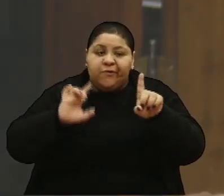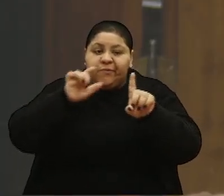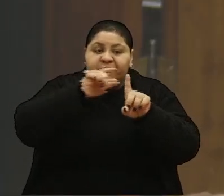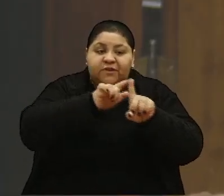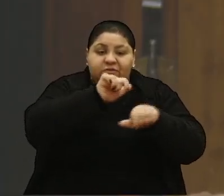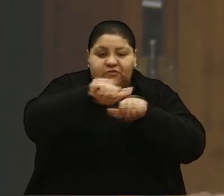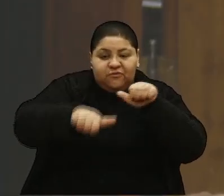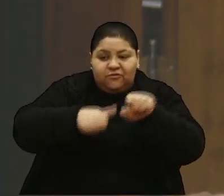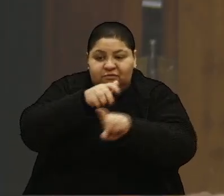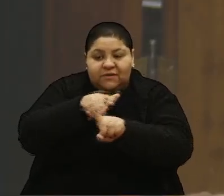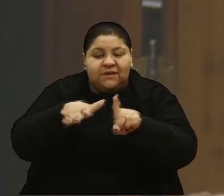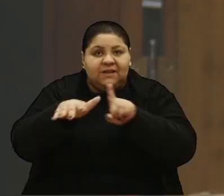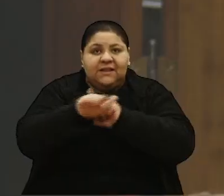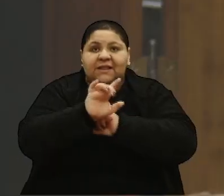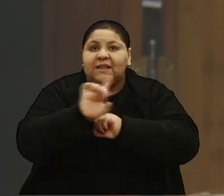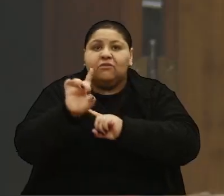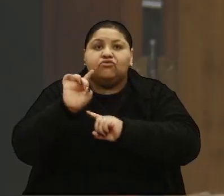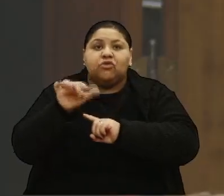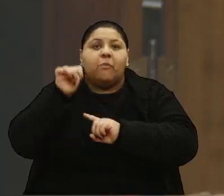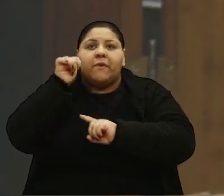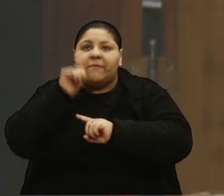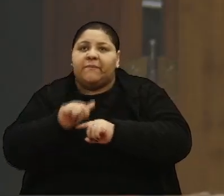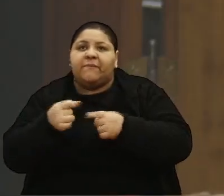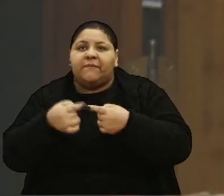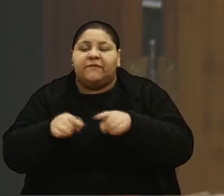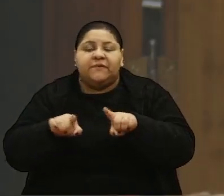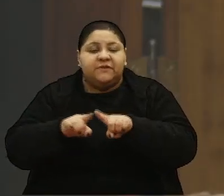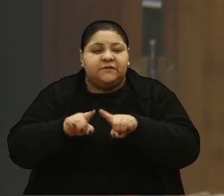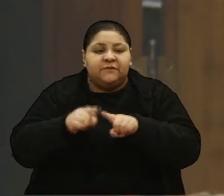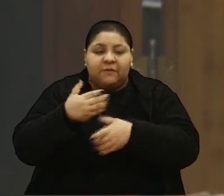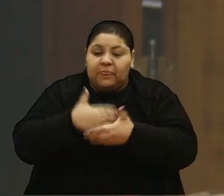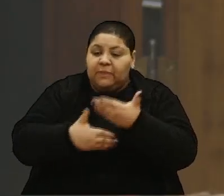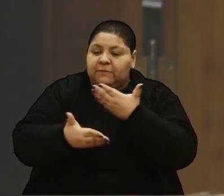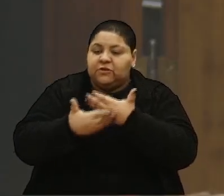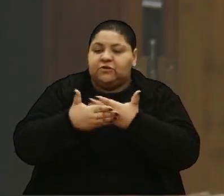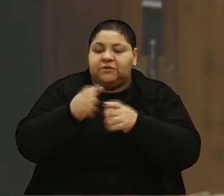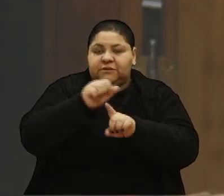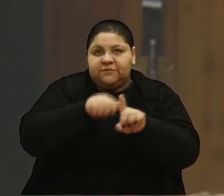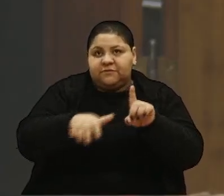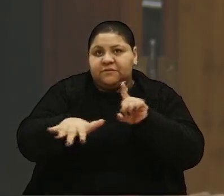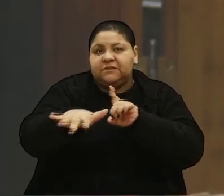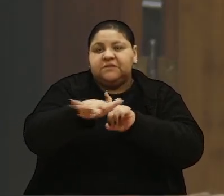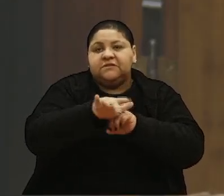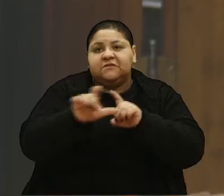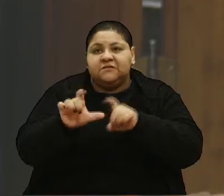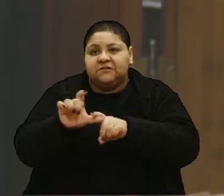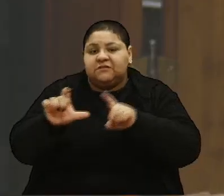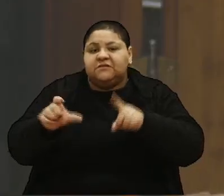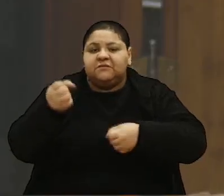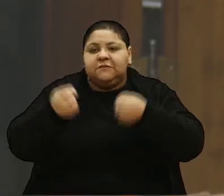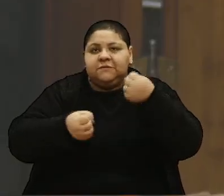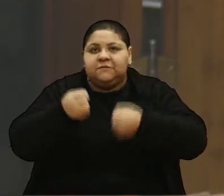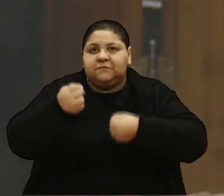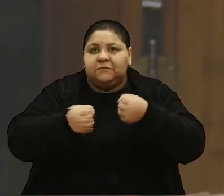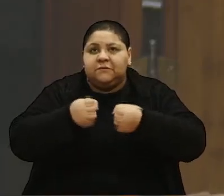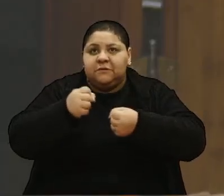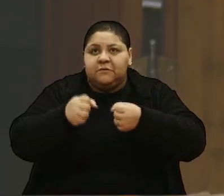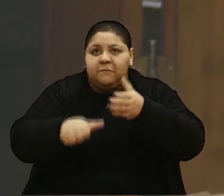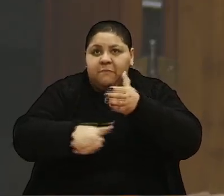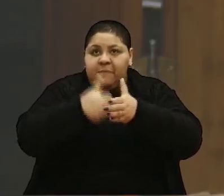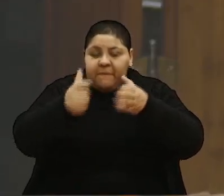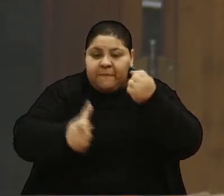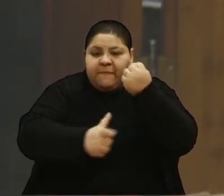social não só para mulheres, mas para toda a sociedade, que depende de um trânsito mais seguro